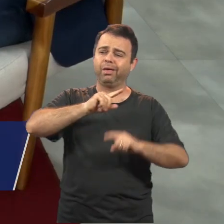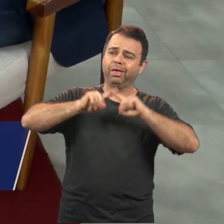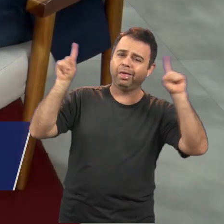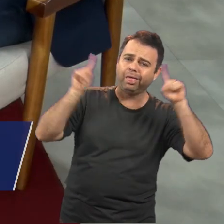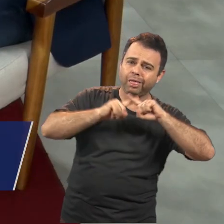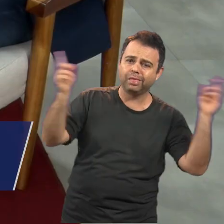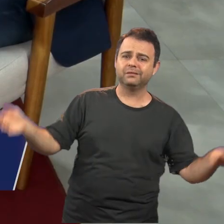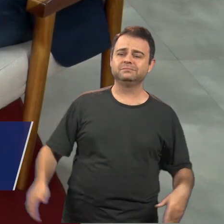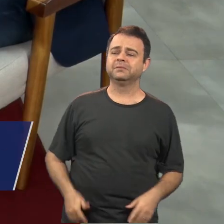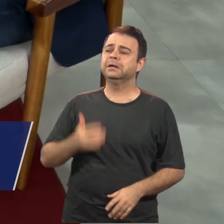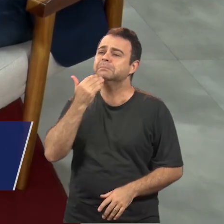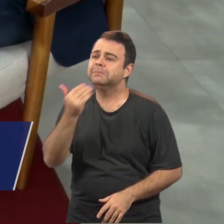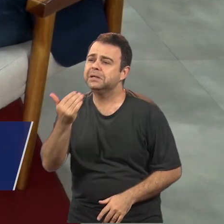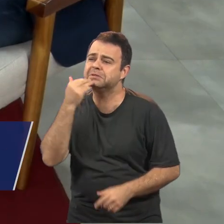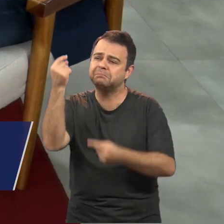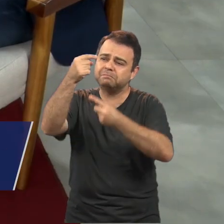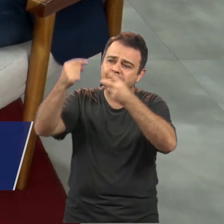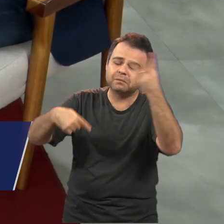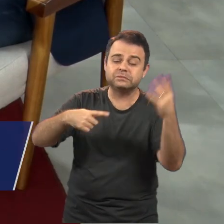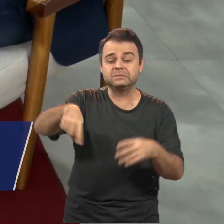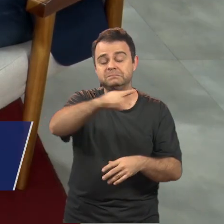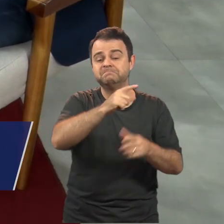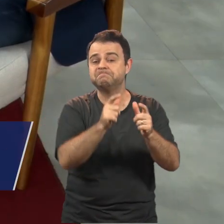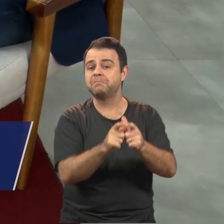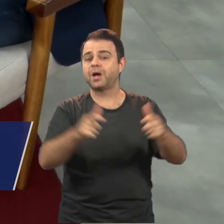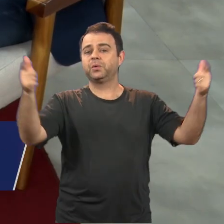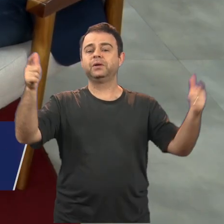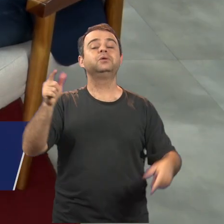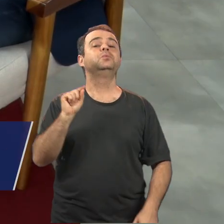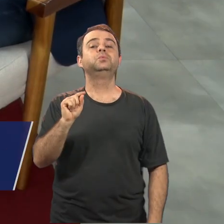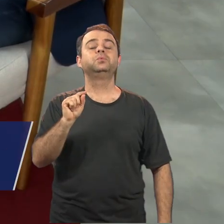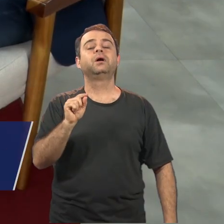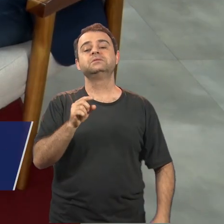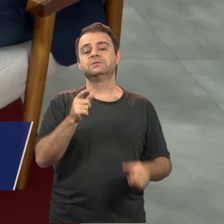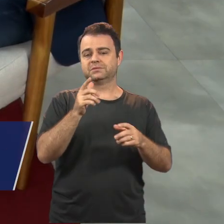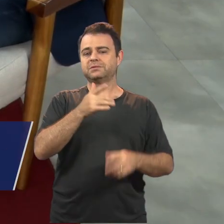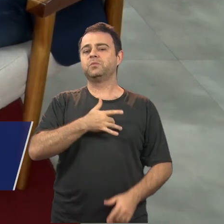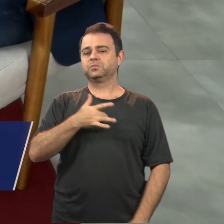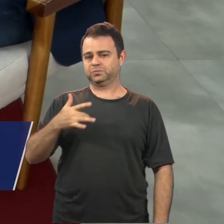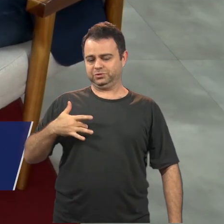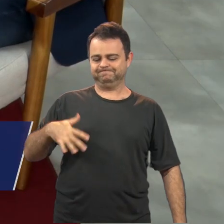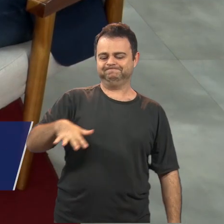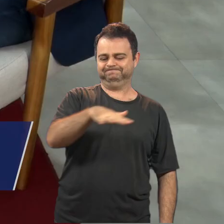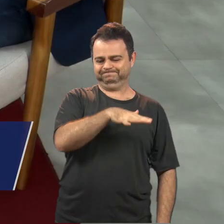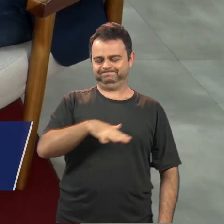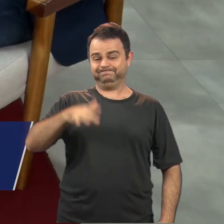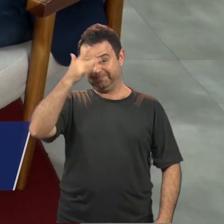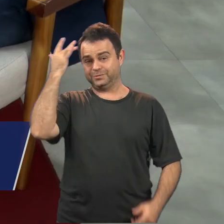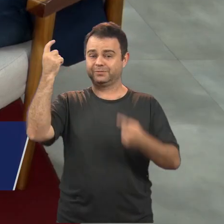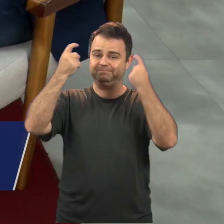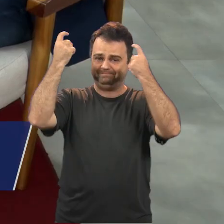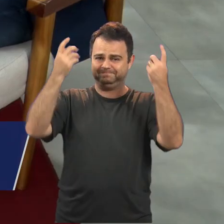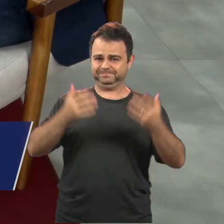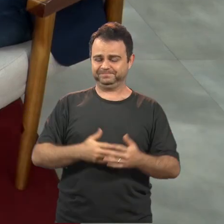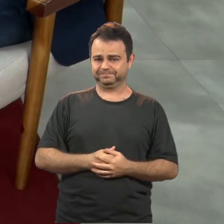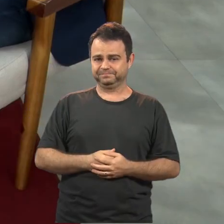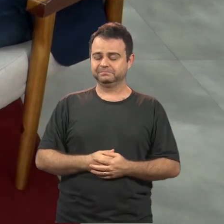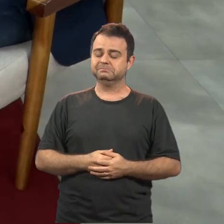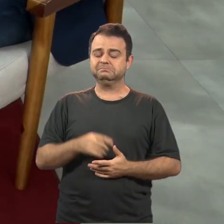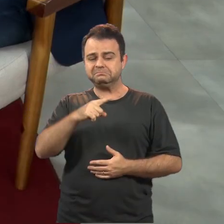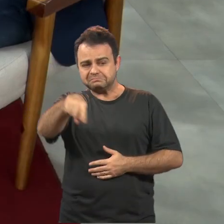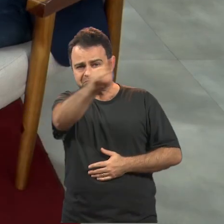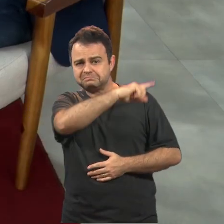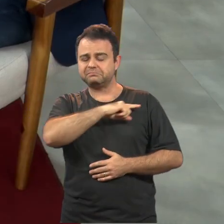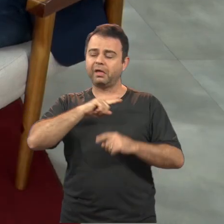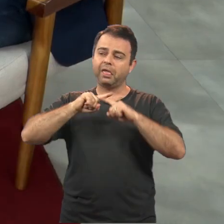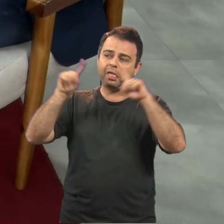e de pedidos também, de solicitações, é sem dúvida a área da saúde do nosso município. Nós sabemos que existem muitas